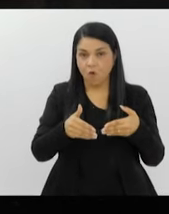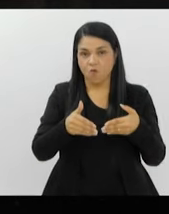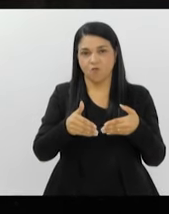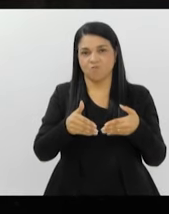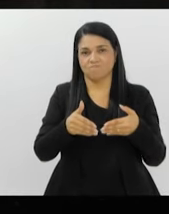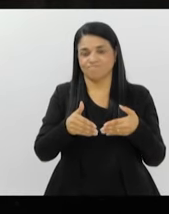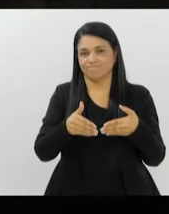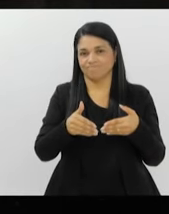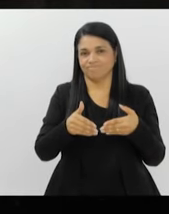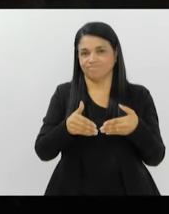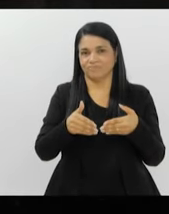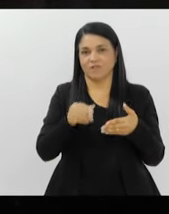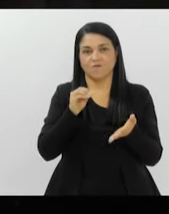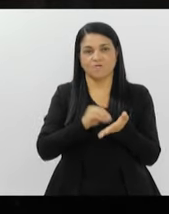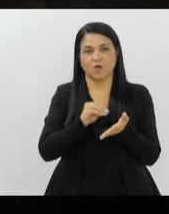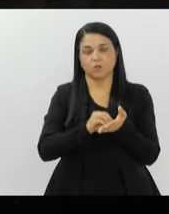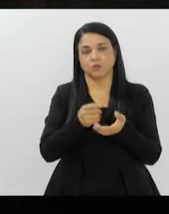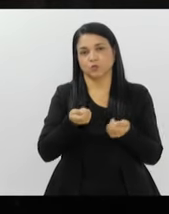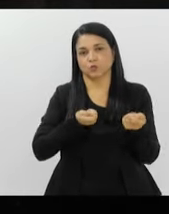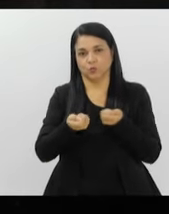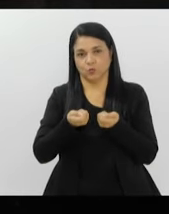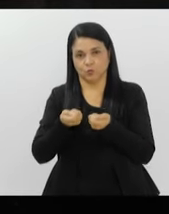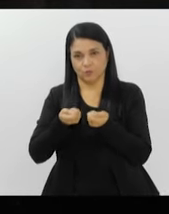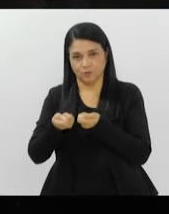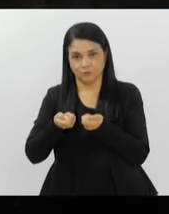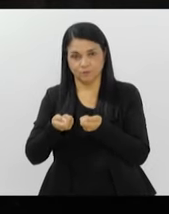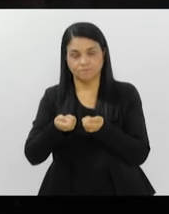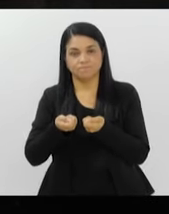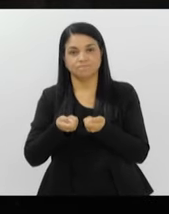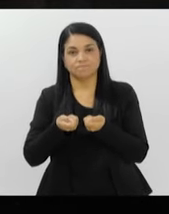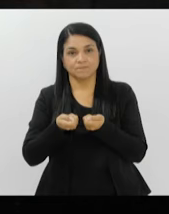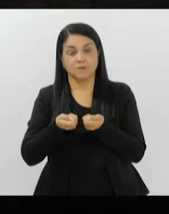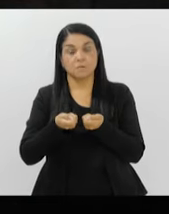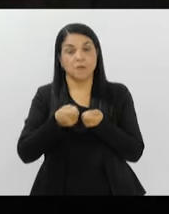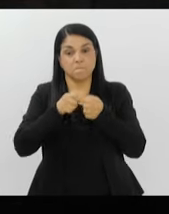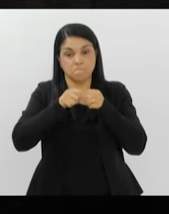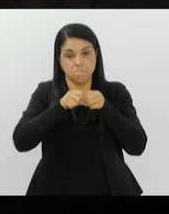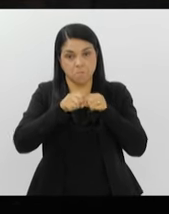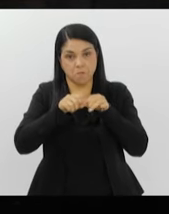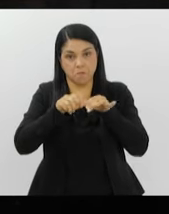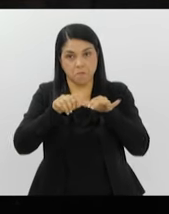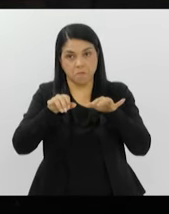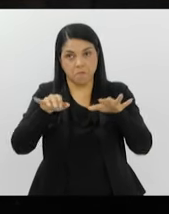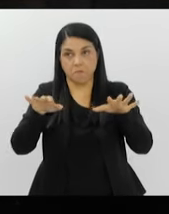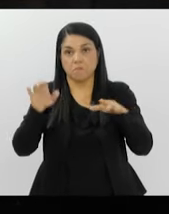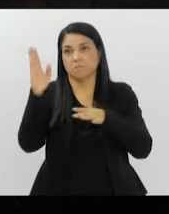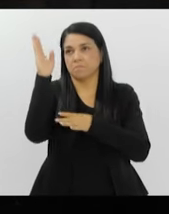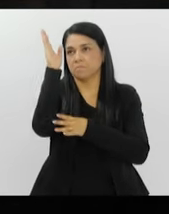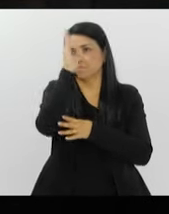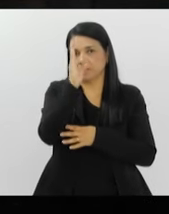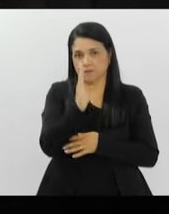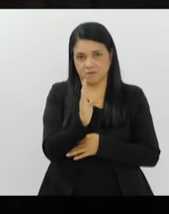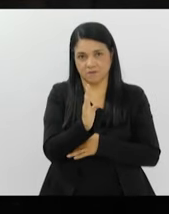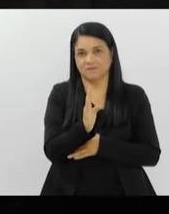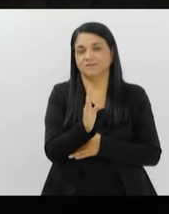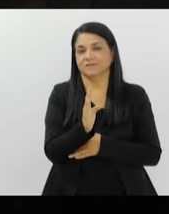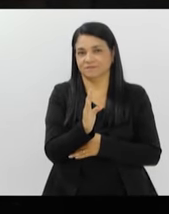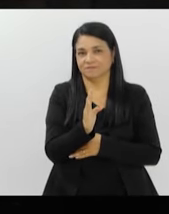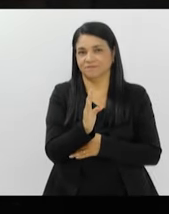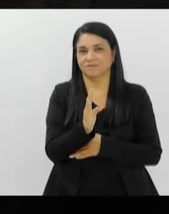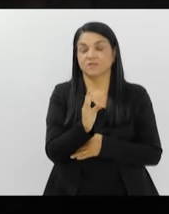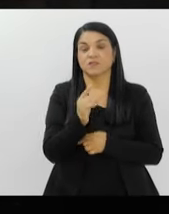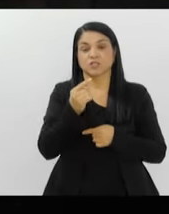descontrole mas ele é crescente em todo o país Veja a discussão em